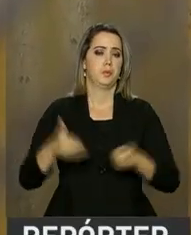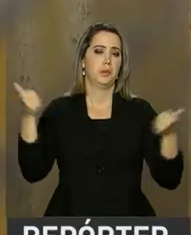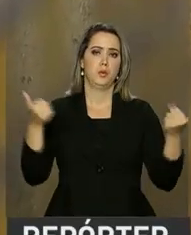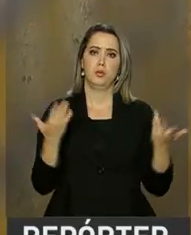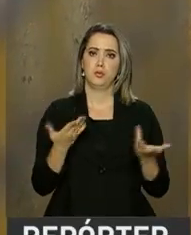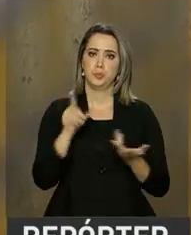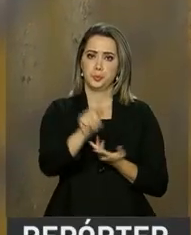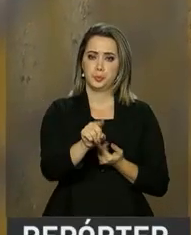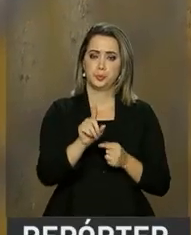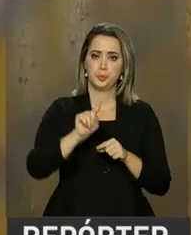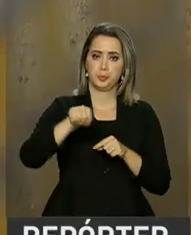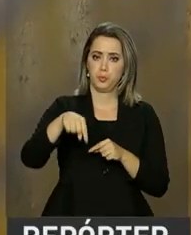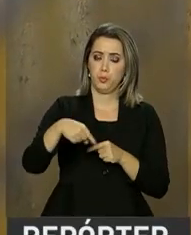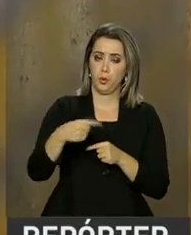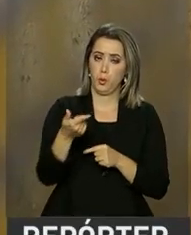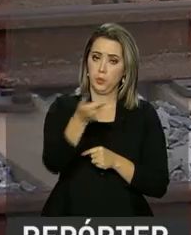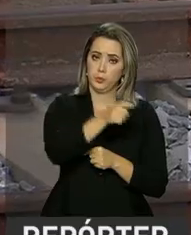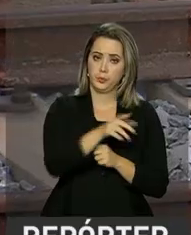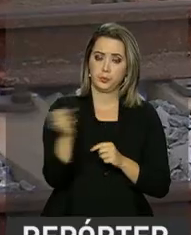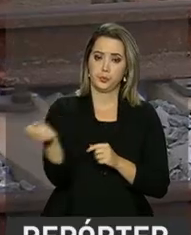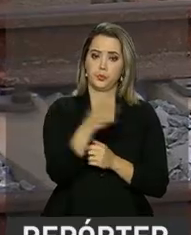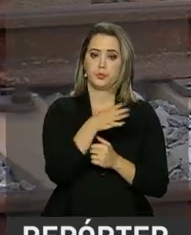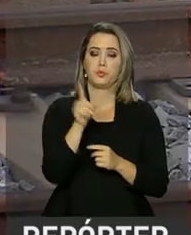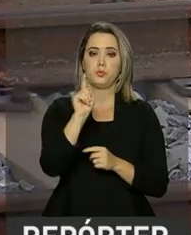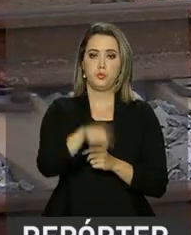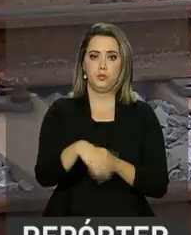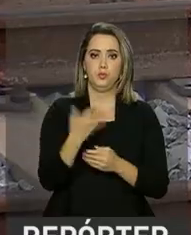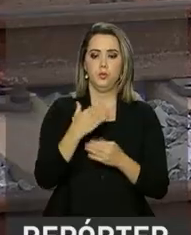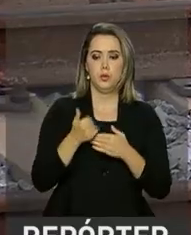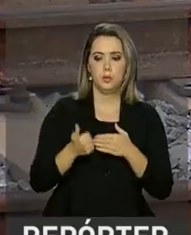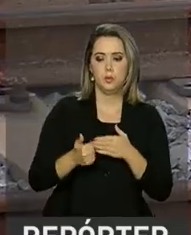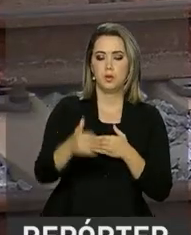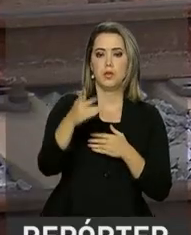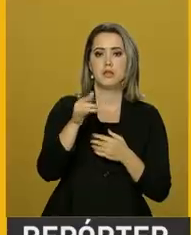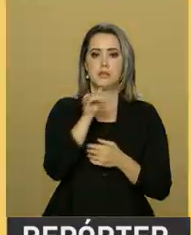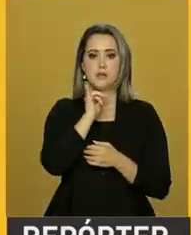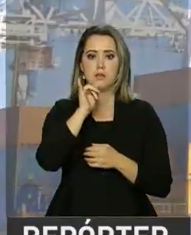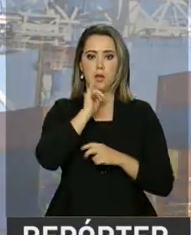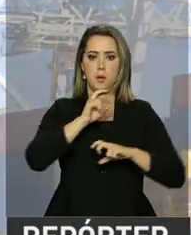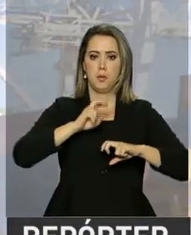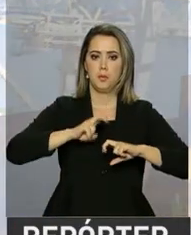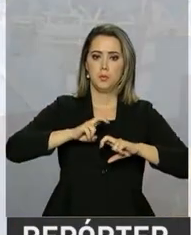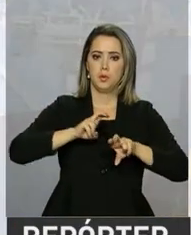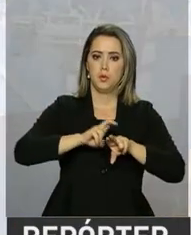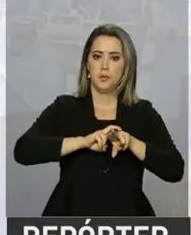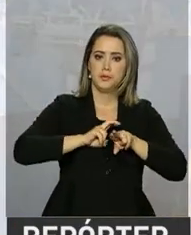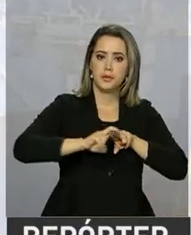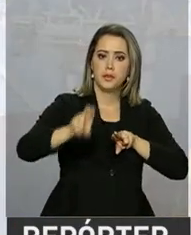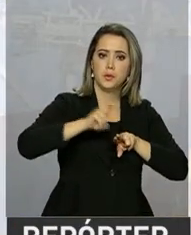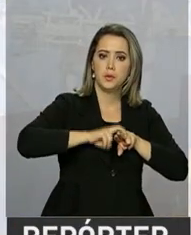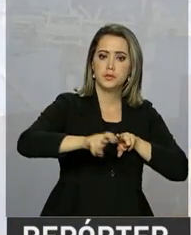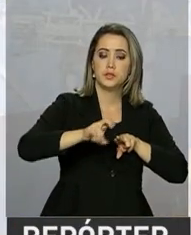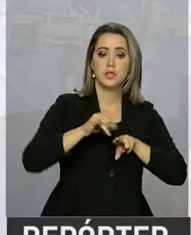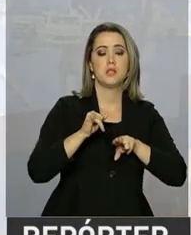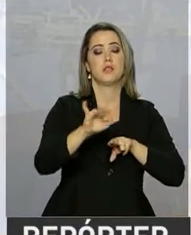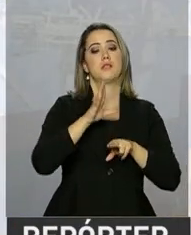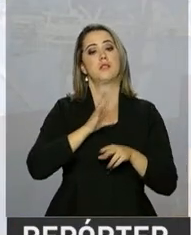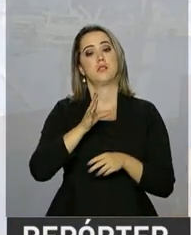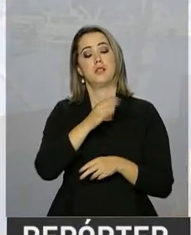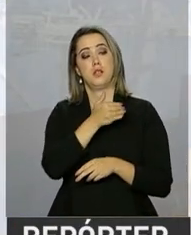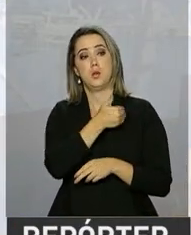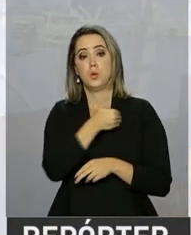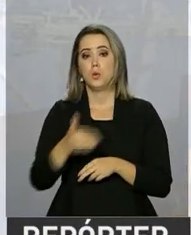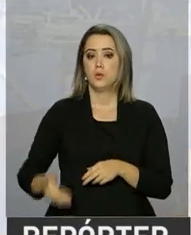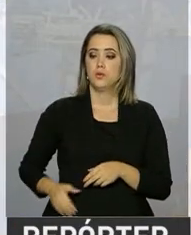outra novidade é a prorrogação antecipada como por exemplo para ferrovias ela pode acontecer se o governo ou a